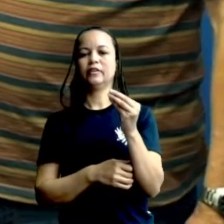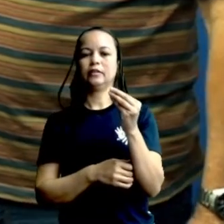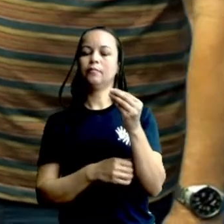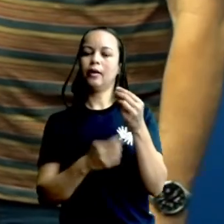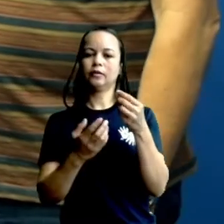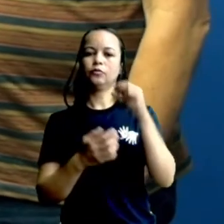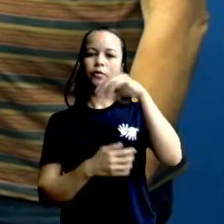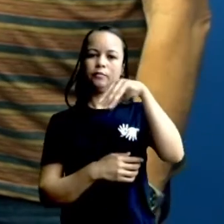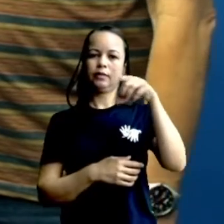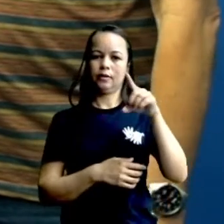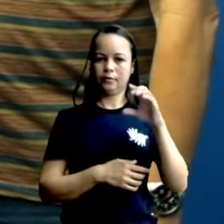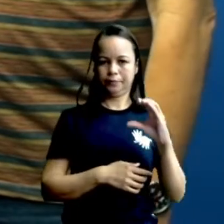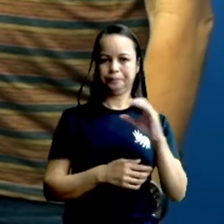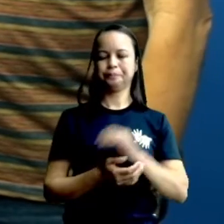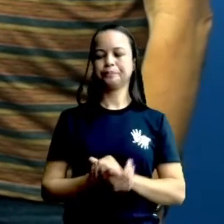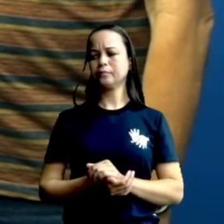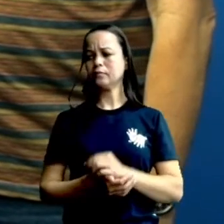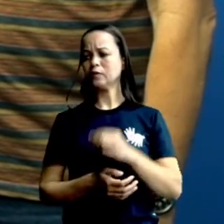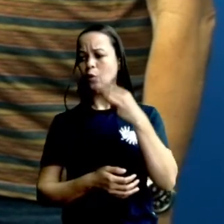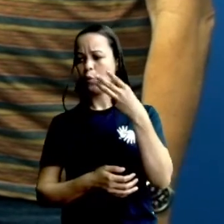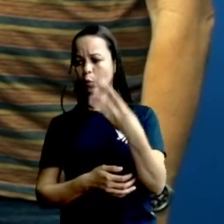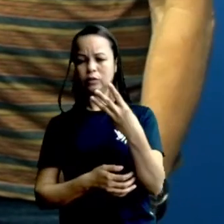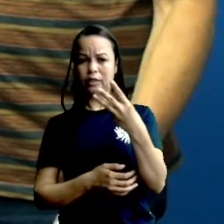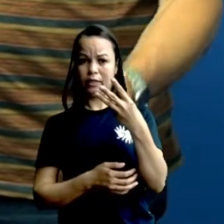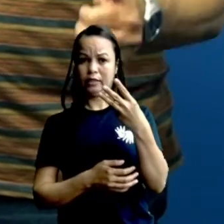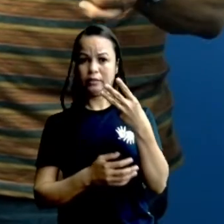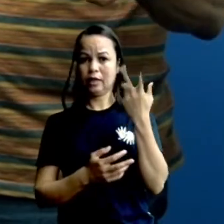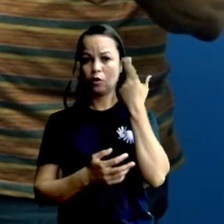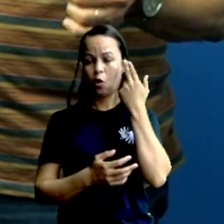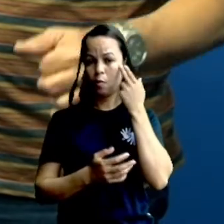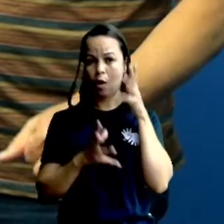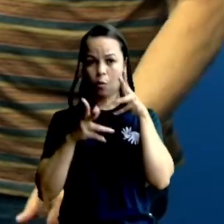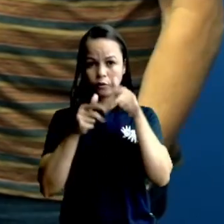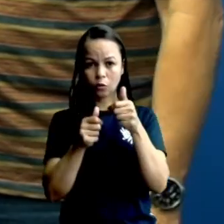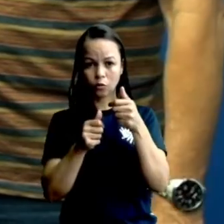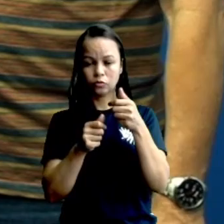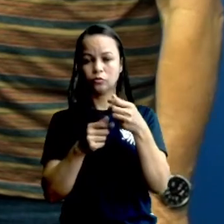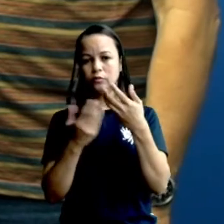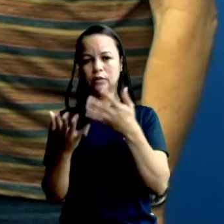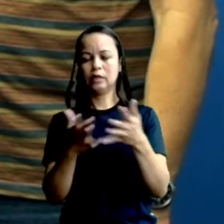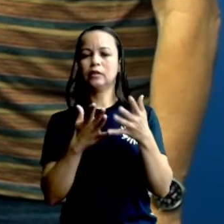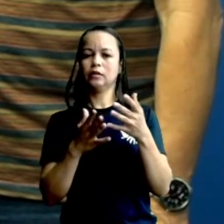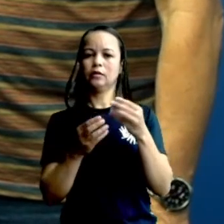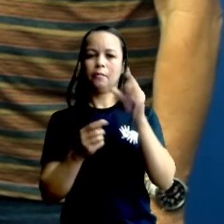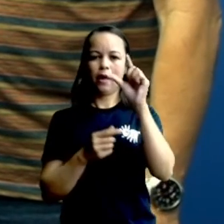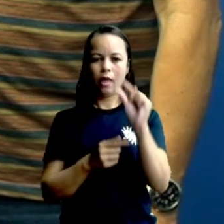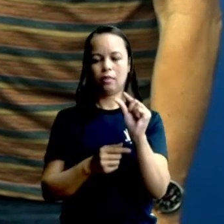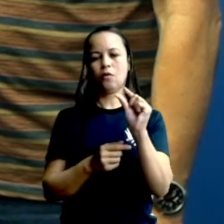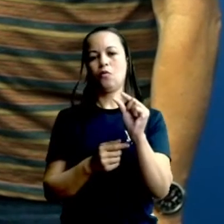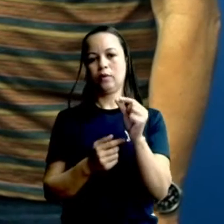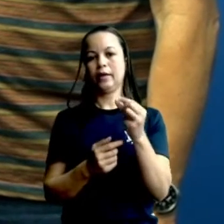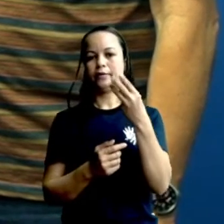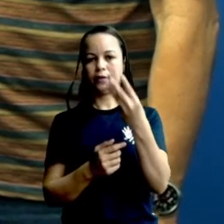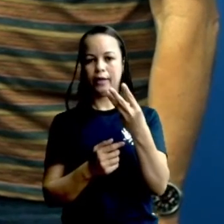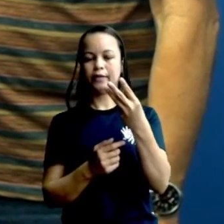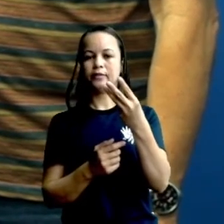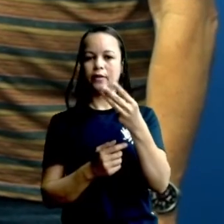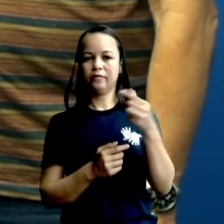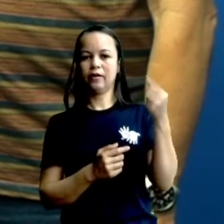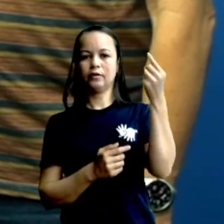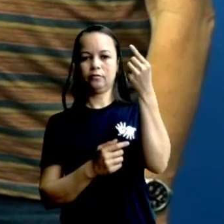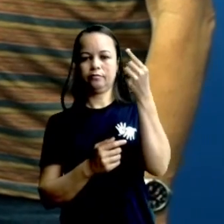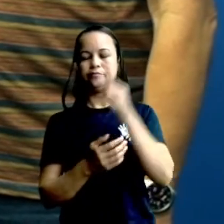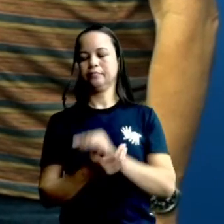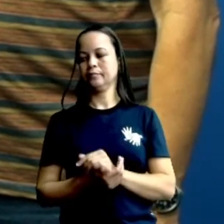parte do MDC. O 3 é comum a todo mundo? É. Vai entrar também o de menor expoente, que no caso é 3 elevado a